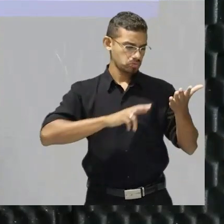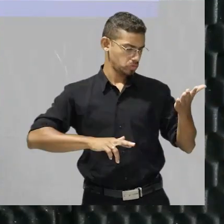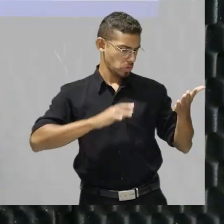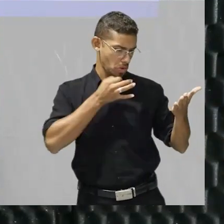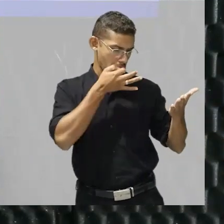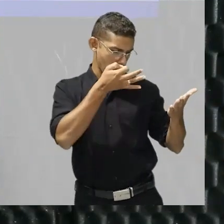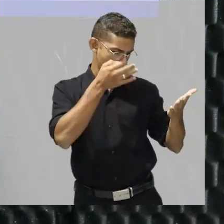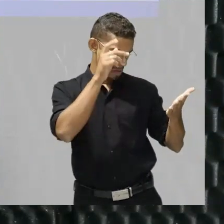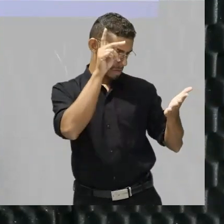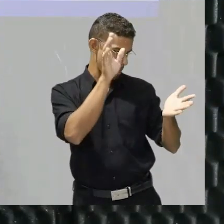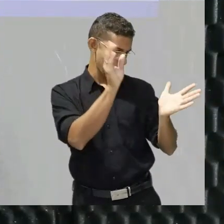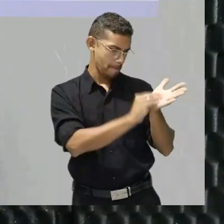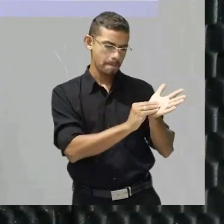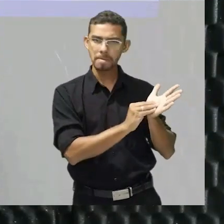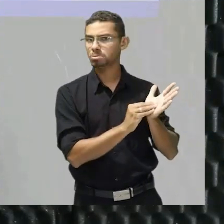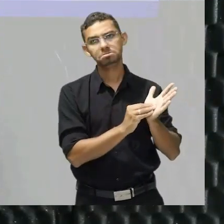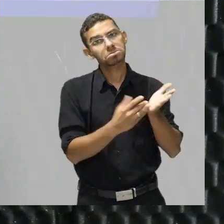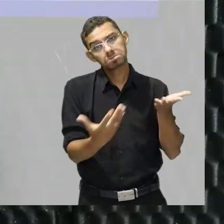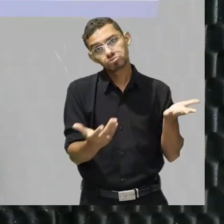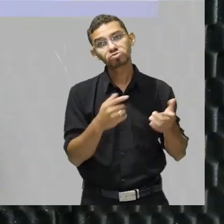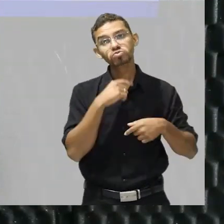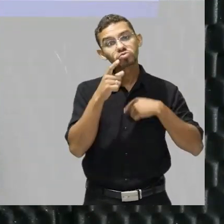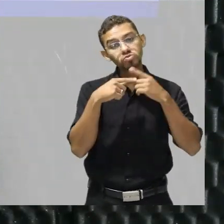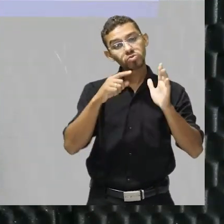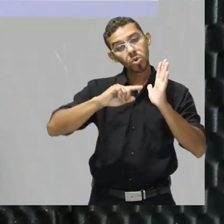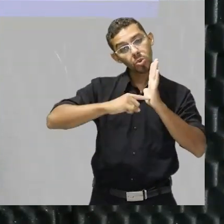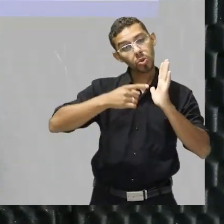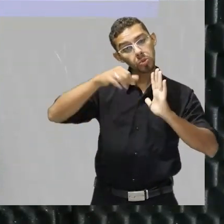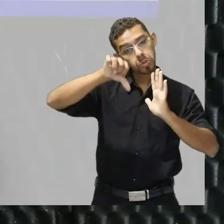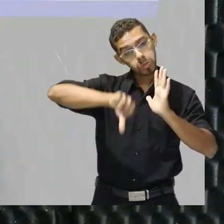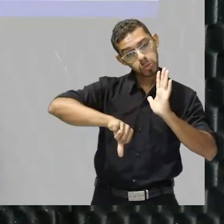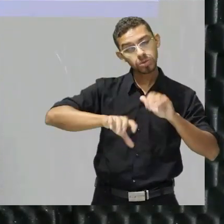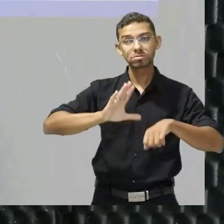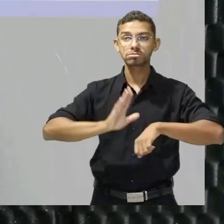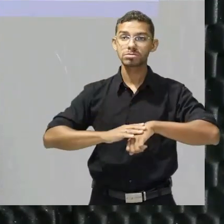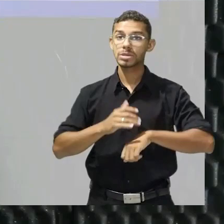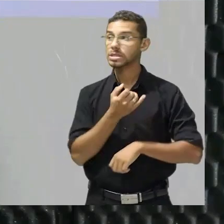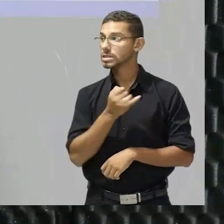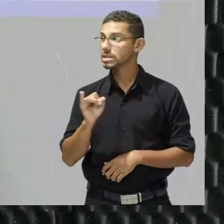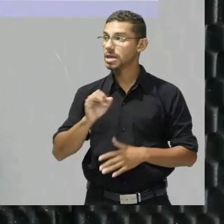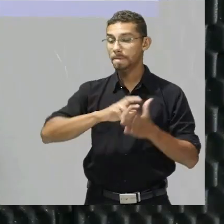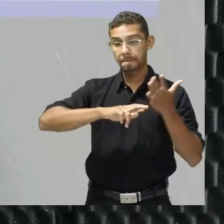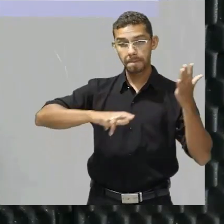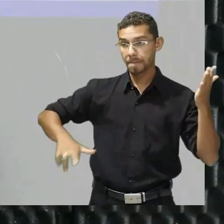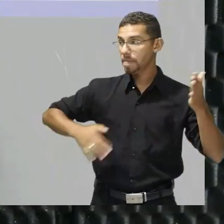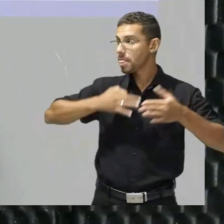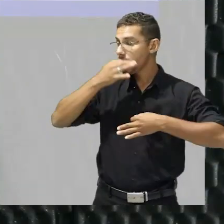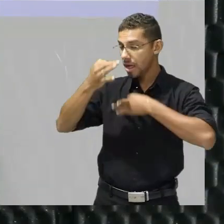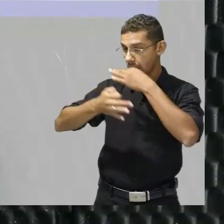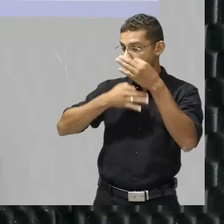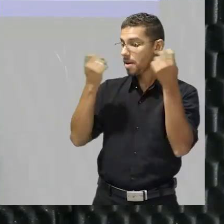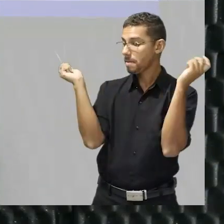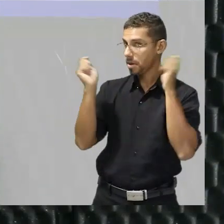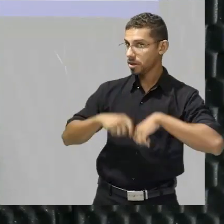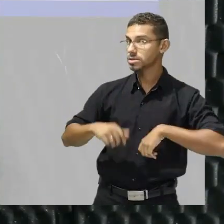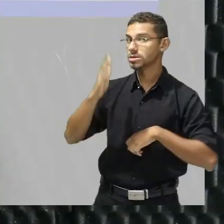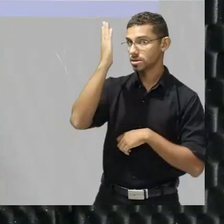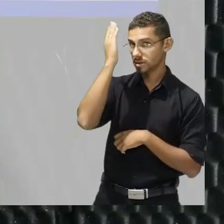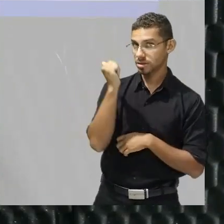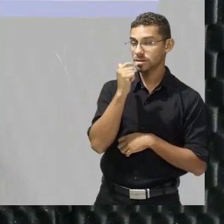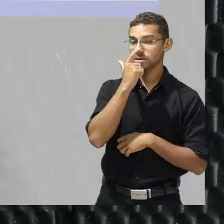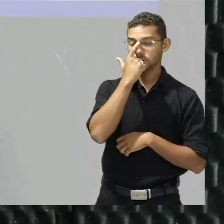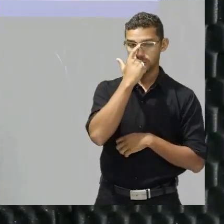um ponto ou pontos bem elevados porque porque se é dissertação argumentativa você precisa defender